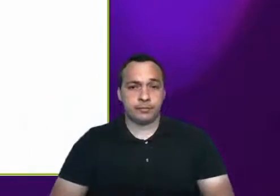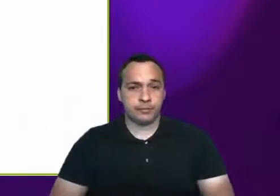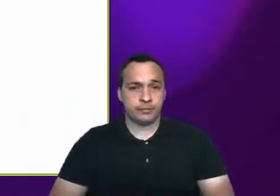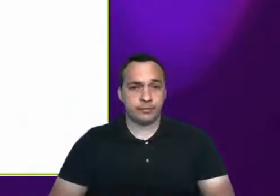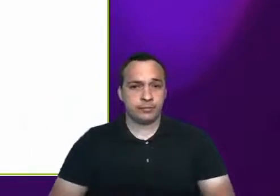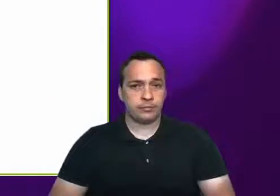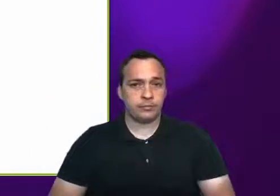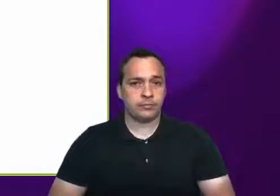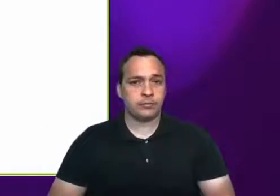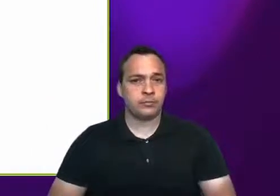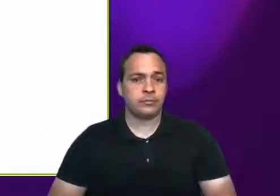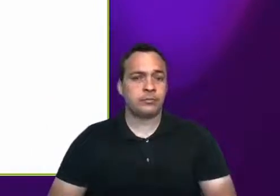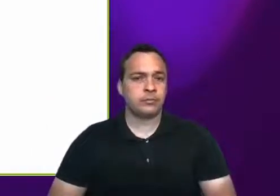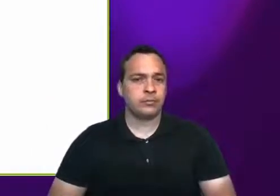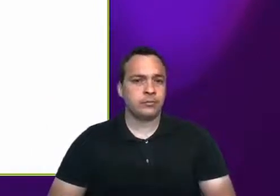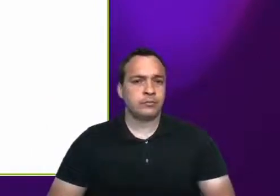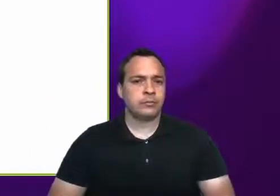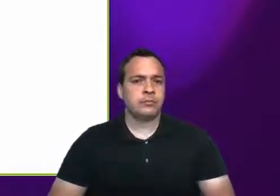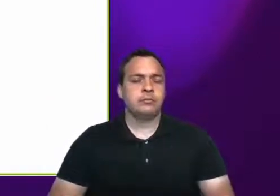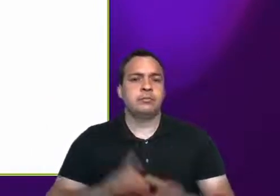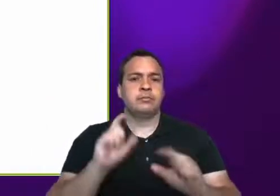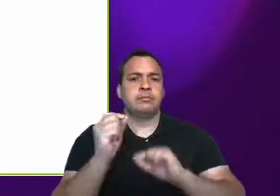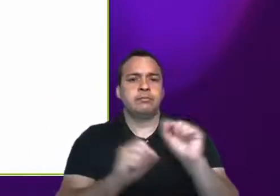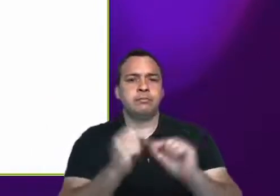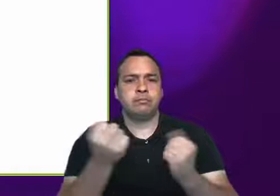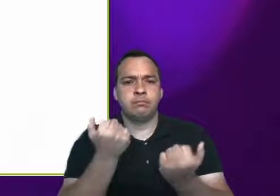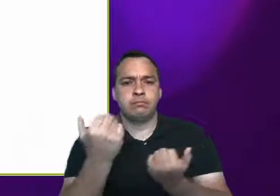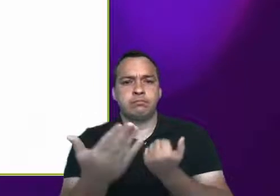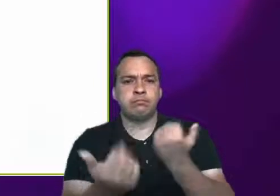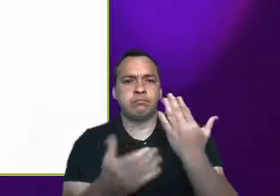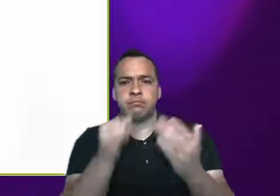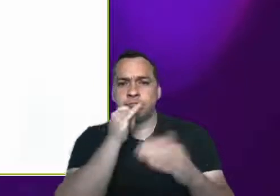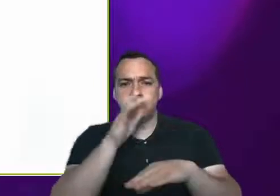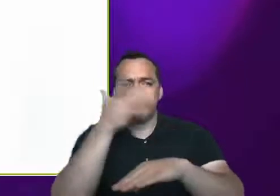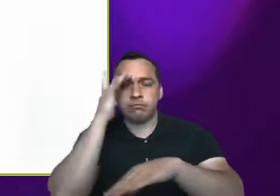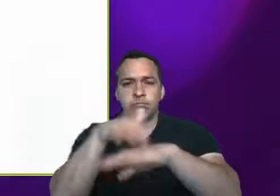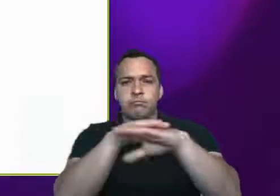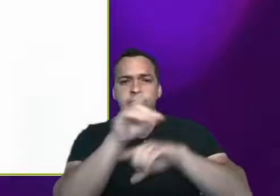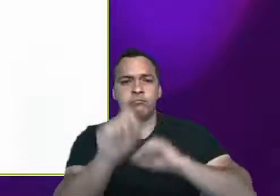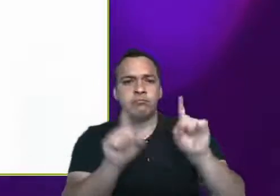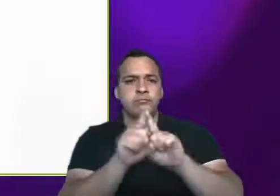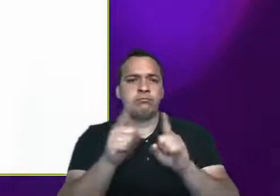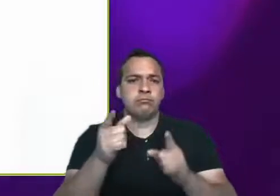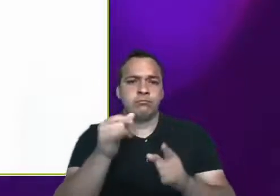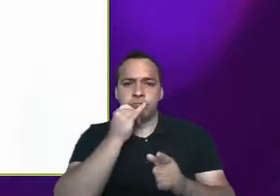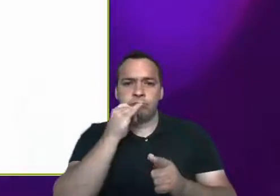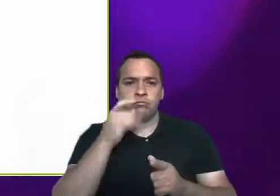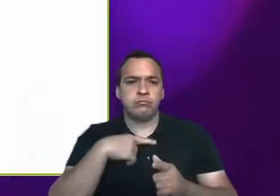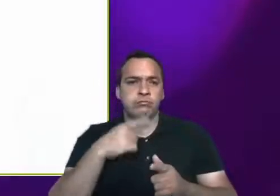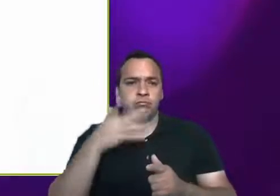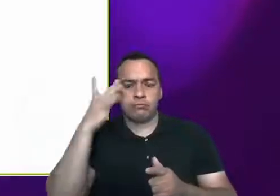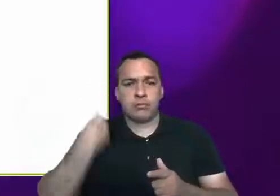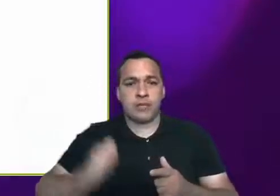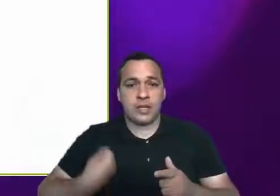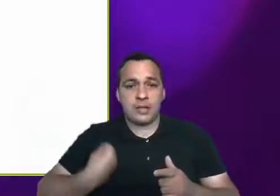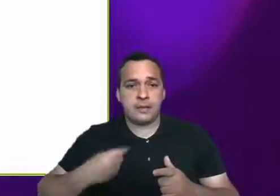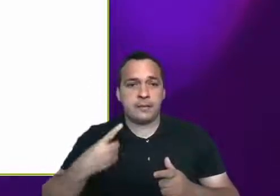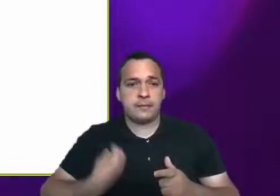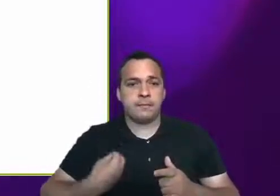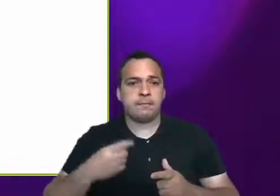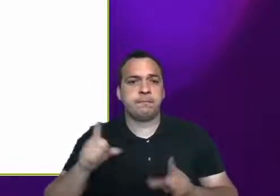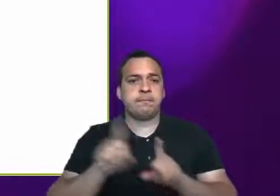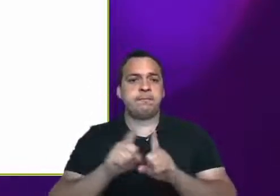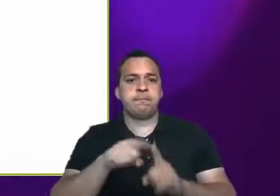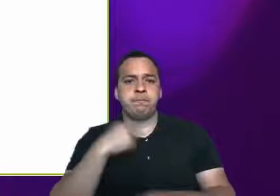donaciones através clásicas, de las doações clássicas, living donor, que como en esta realidad o living en Italia